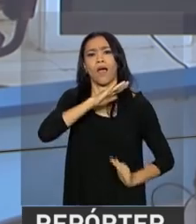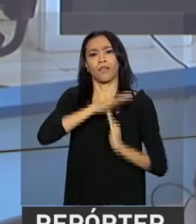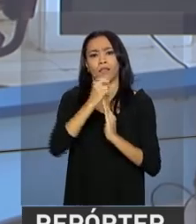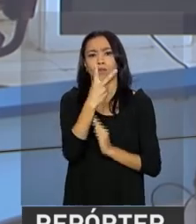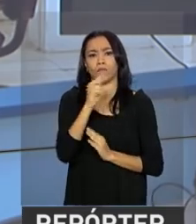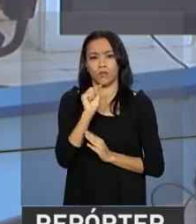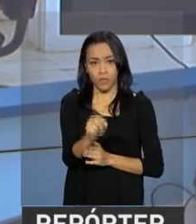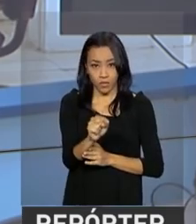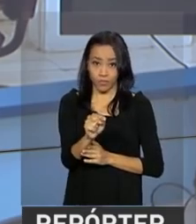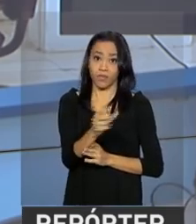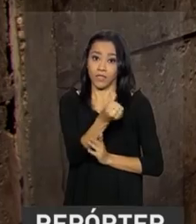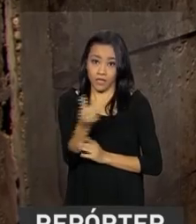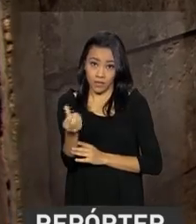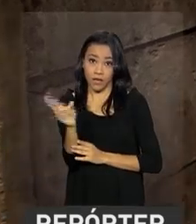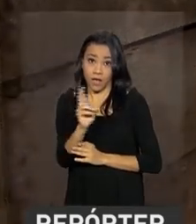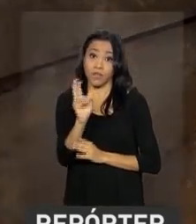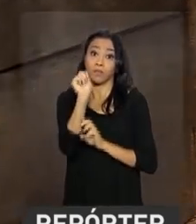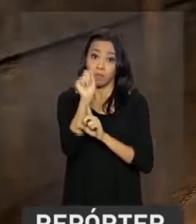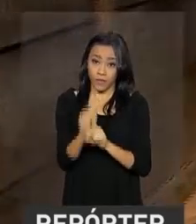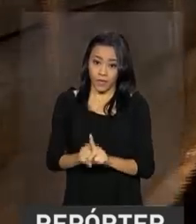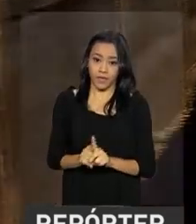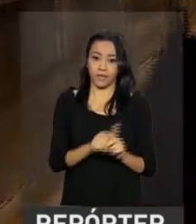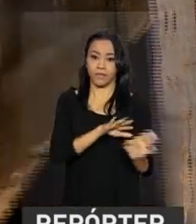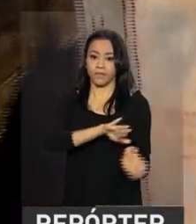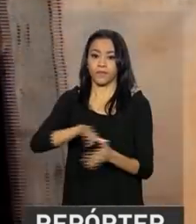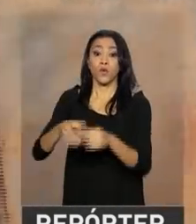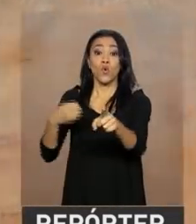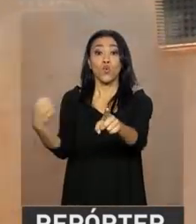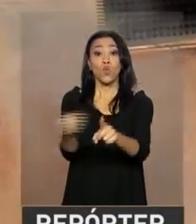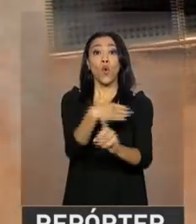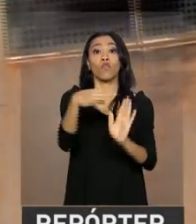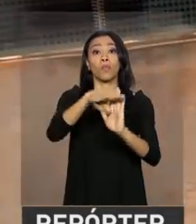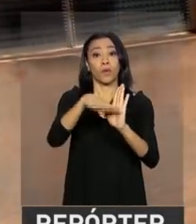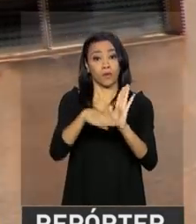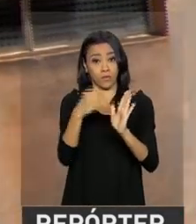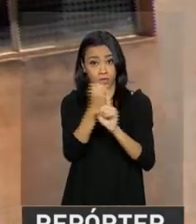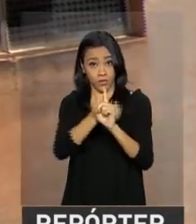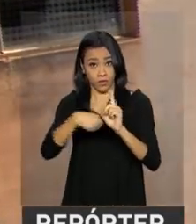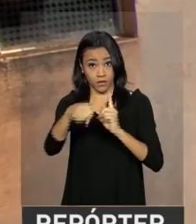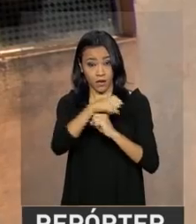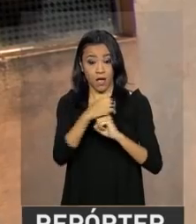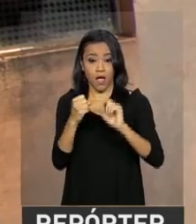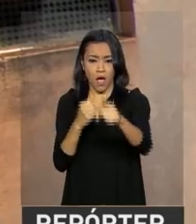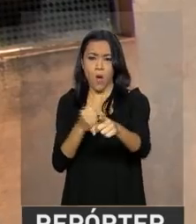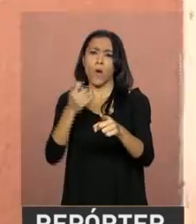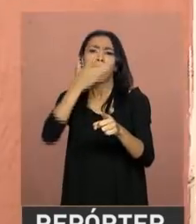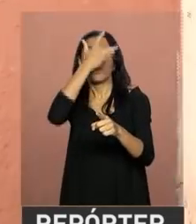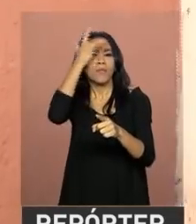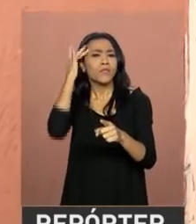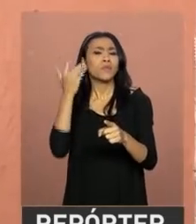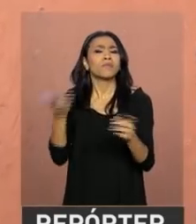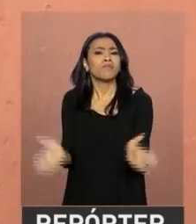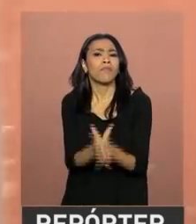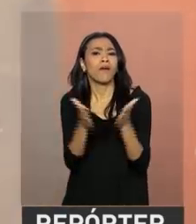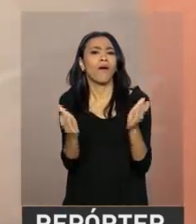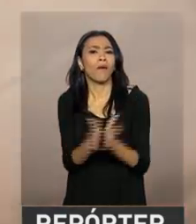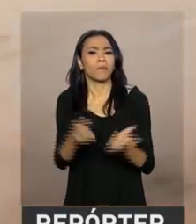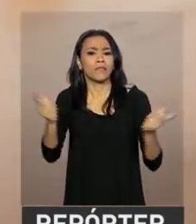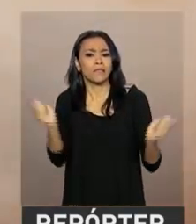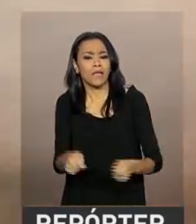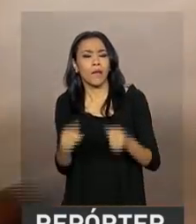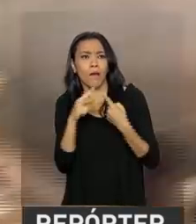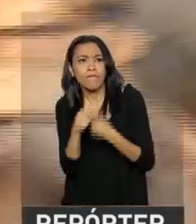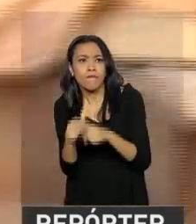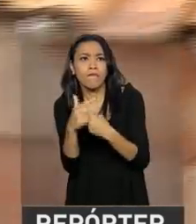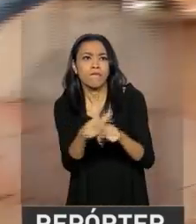2.600 por mês. O novo programa social vai destinar recursos para que famílias de baixa renda possam reformar suas